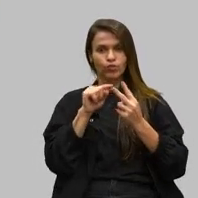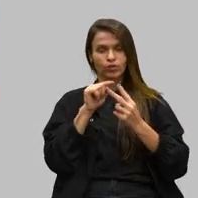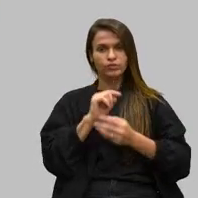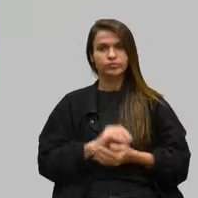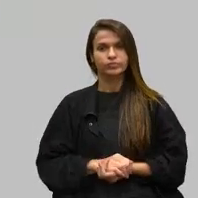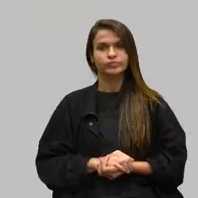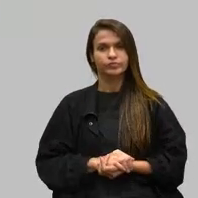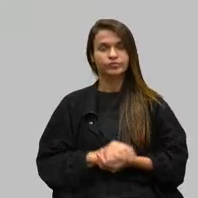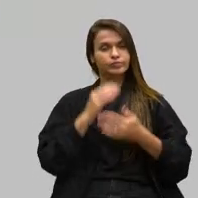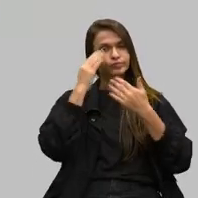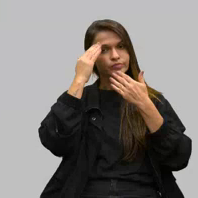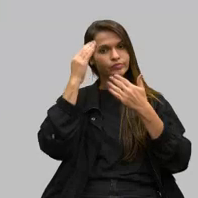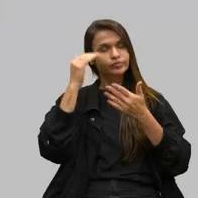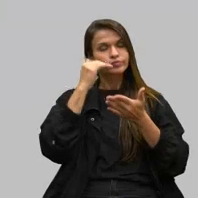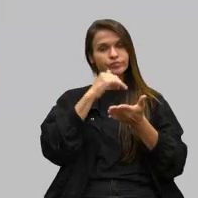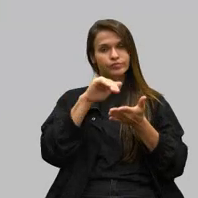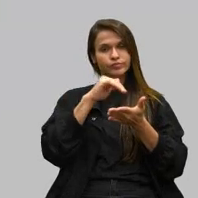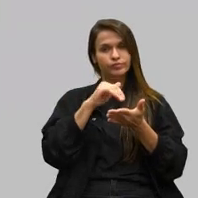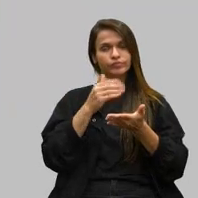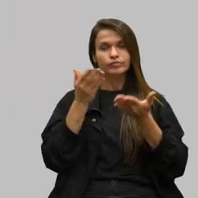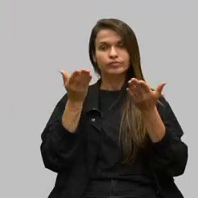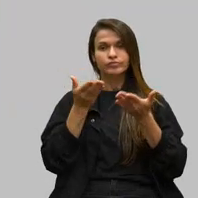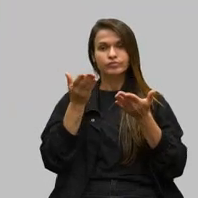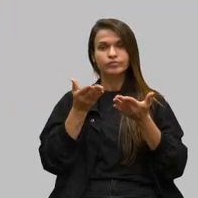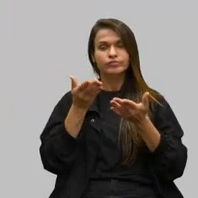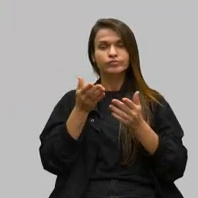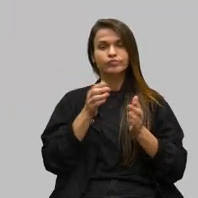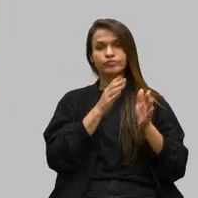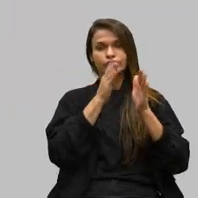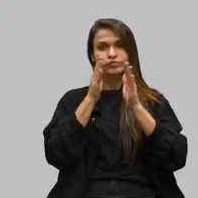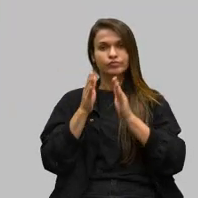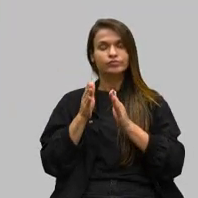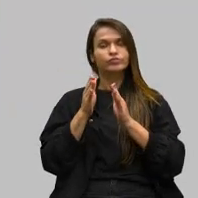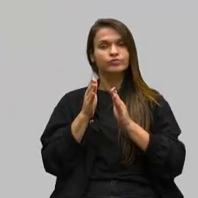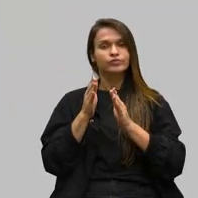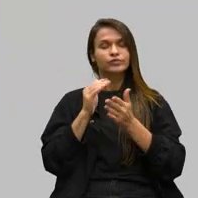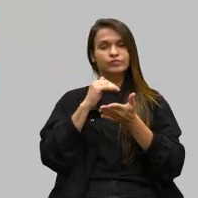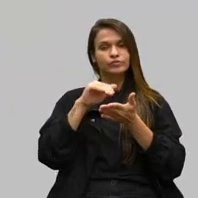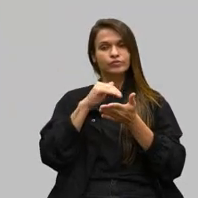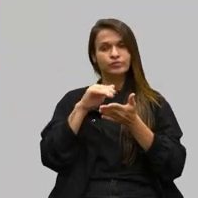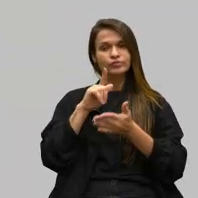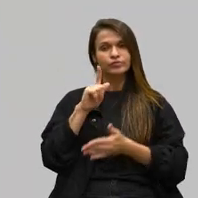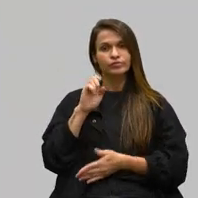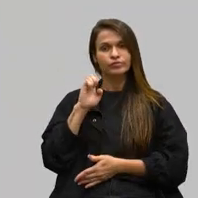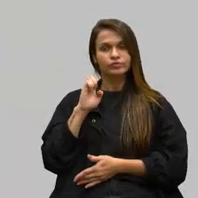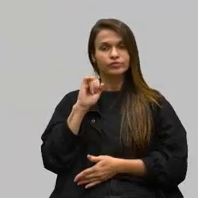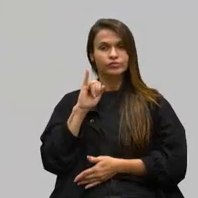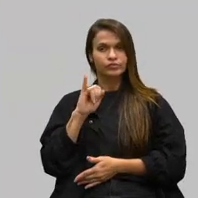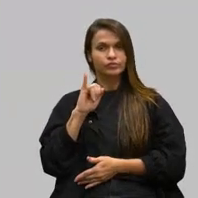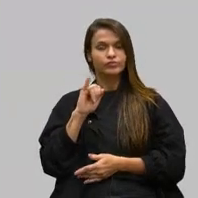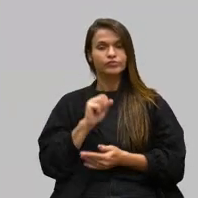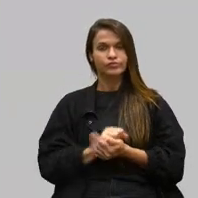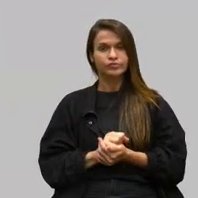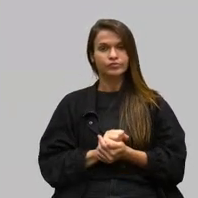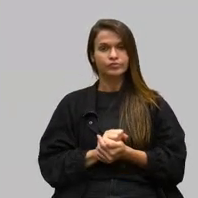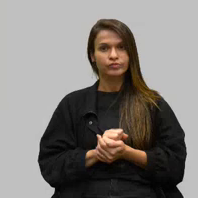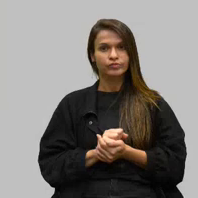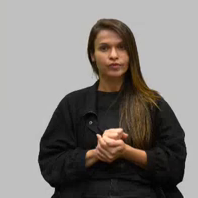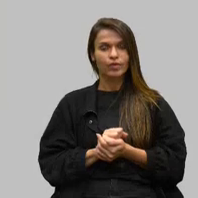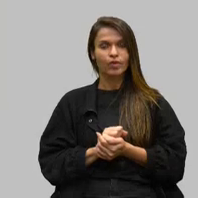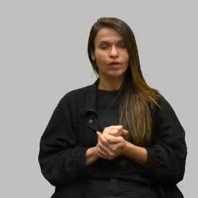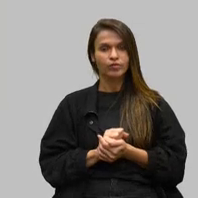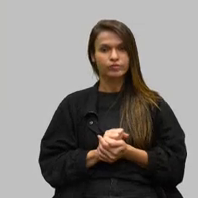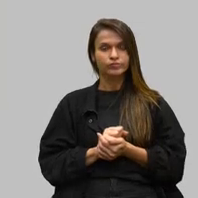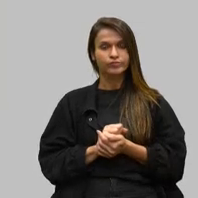Agradeço, secretário, e passo a palavra por três minutos para o deputado Gil Pereira, presidente da Comissão de Minas e Energia. Agradeço o nosso